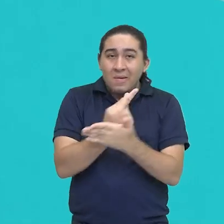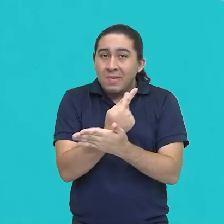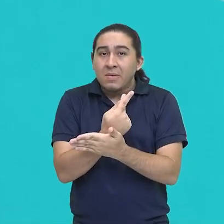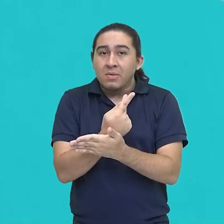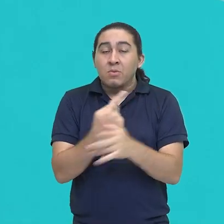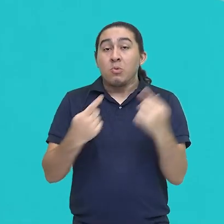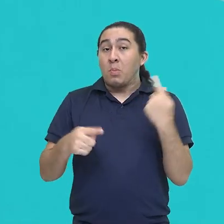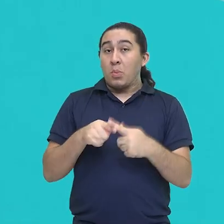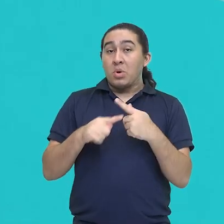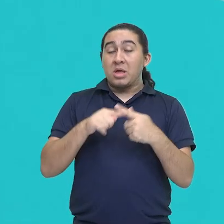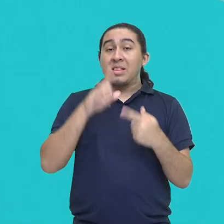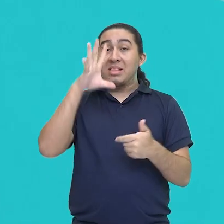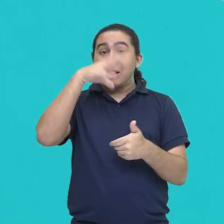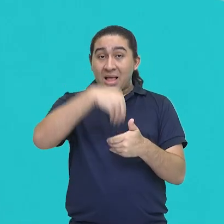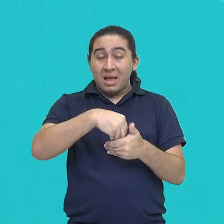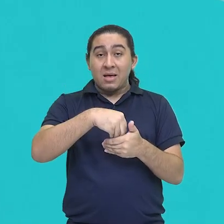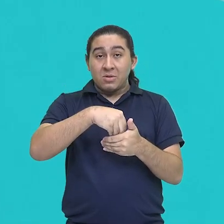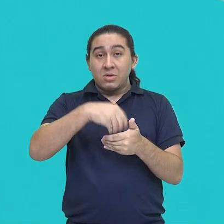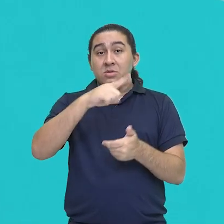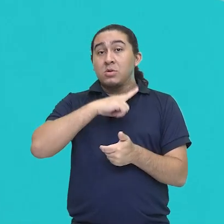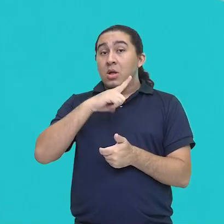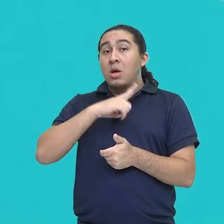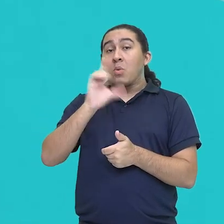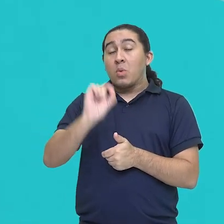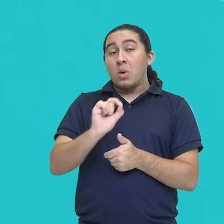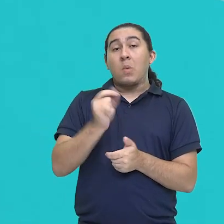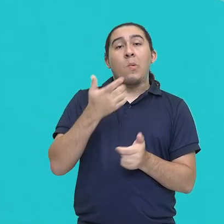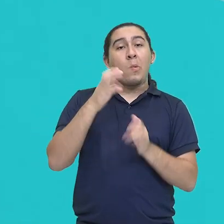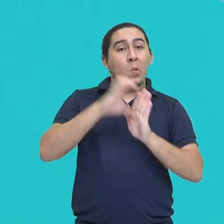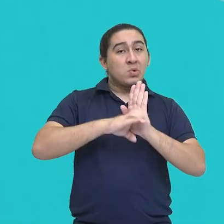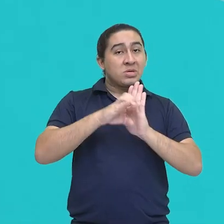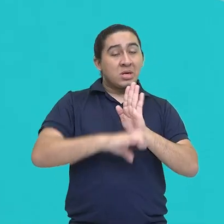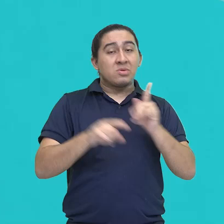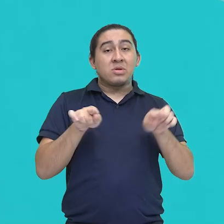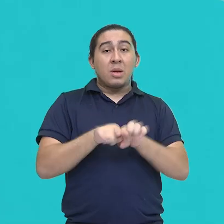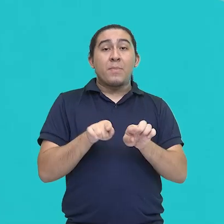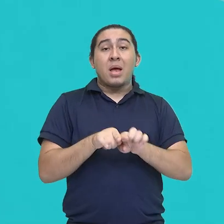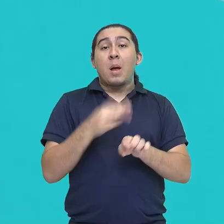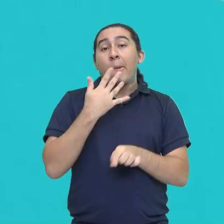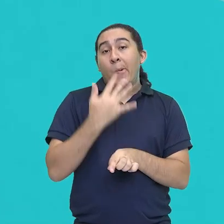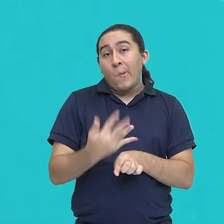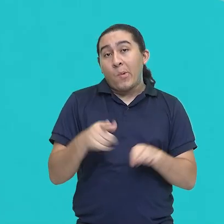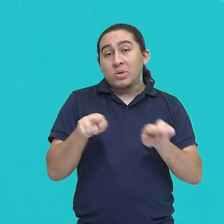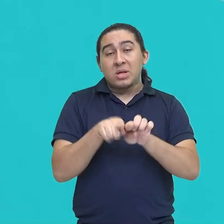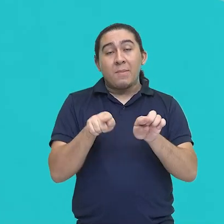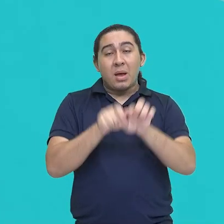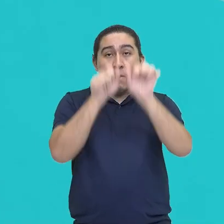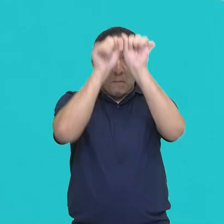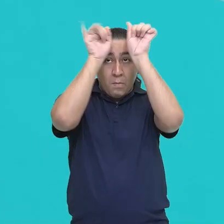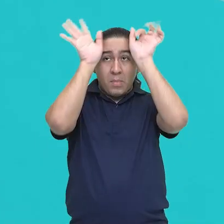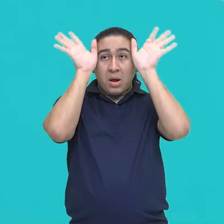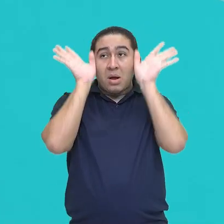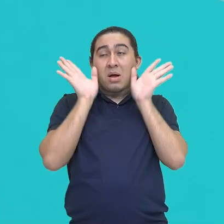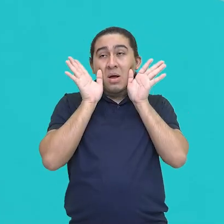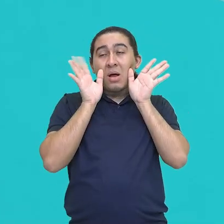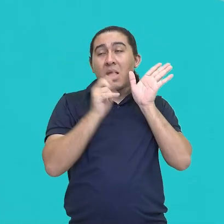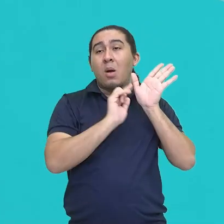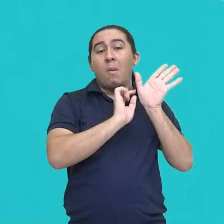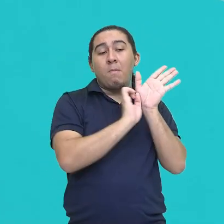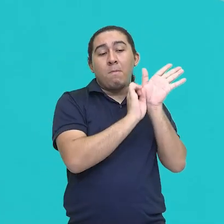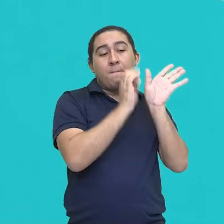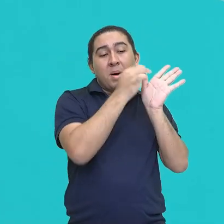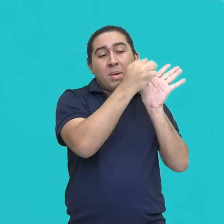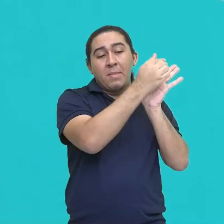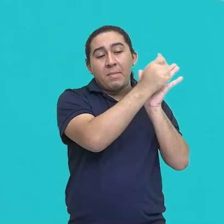tem um conceito dentro de cada etnia, a cor daquele cocar, a forma como ele é organizado, a altura das penas, a organização